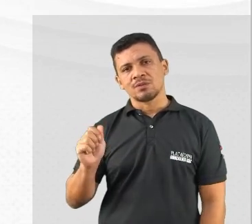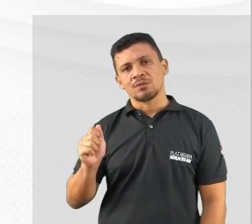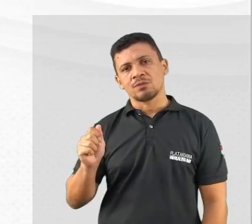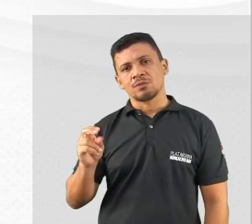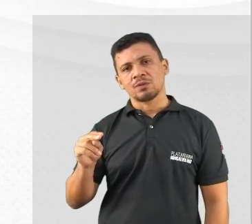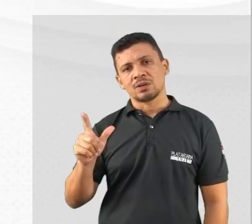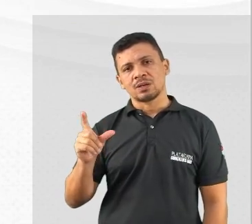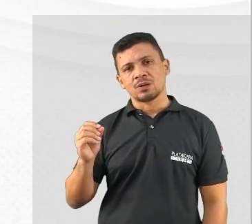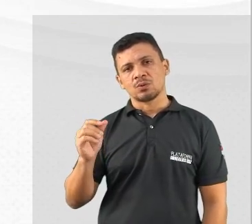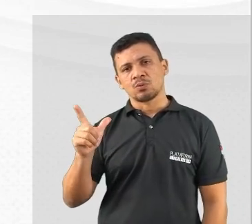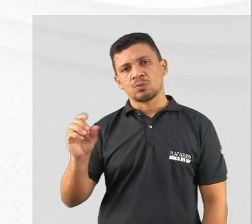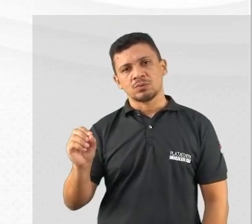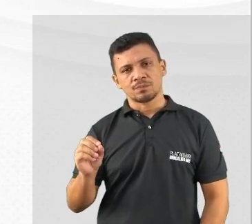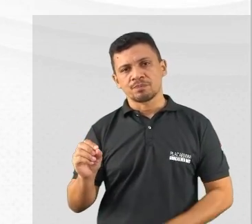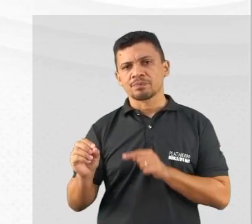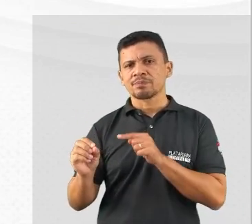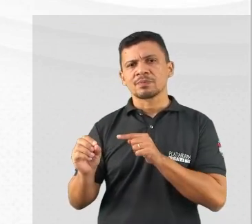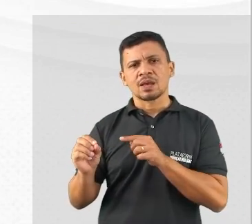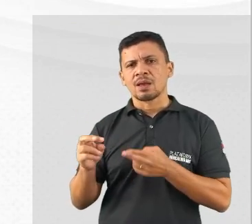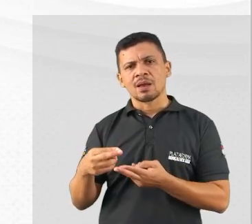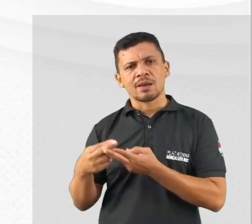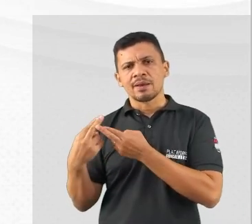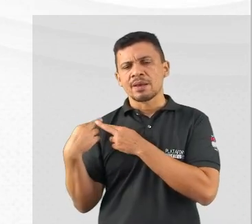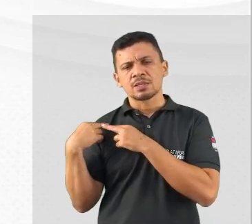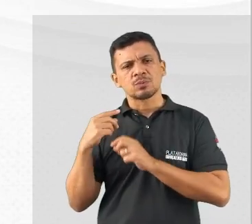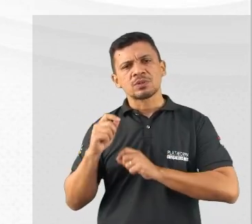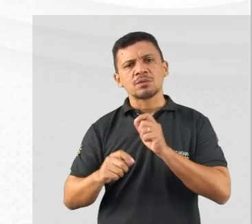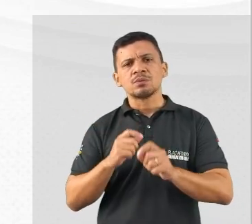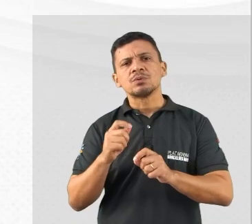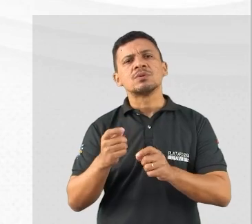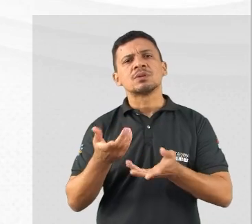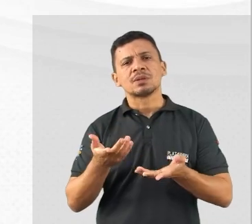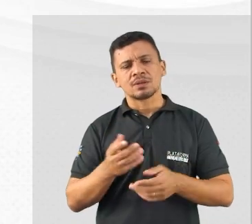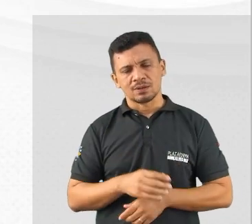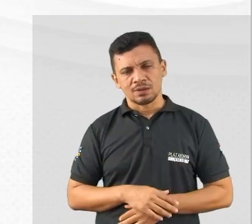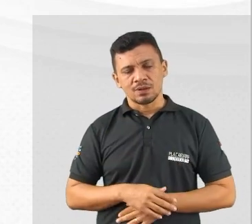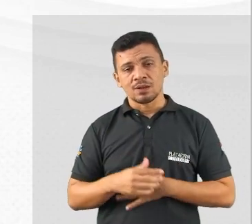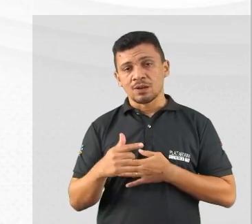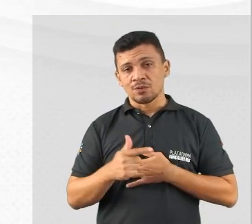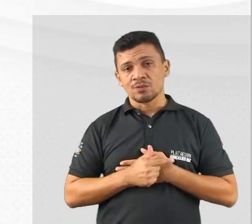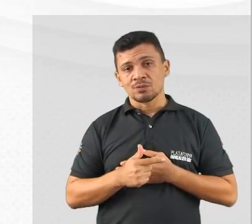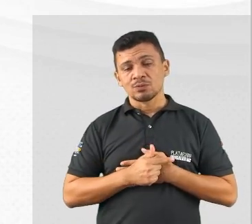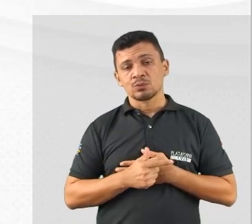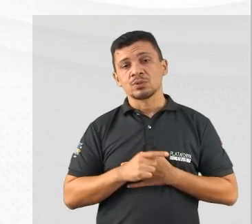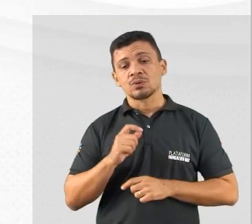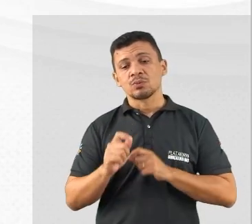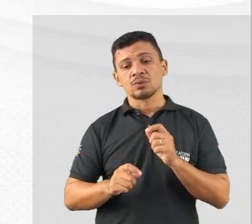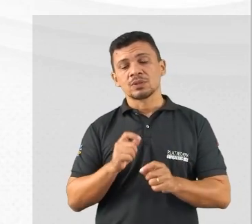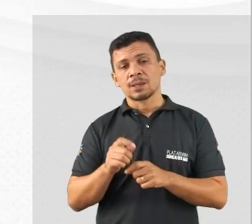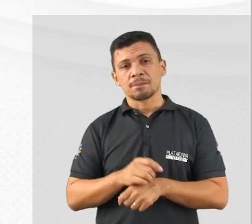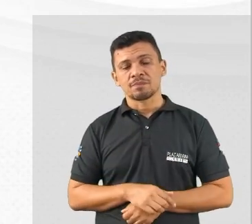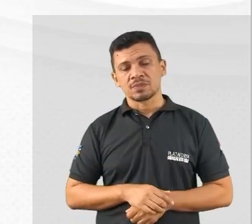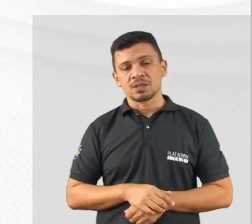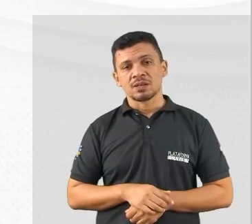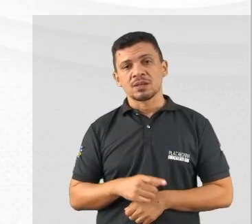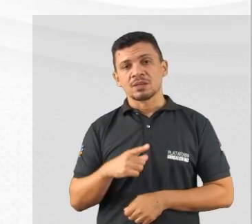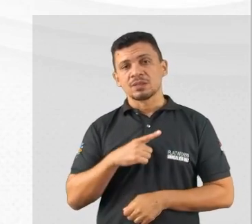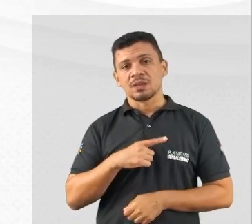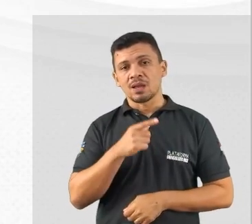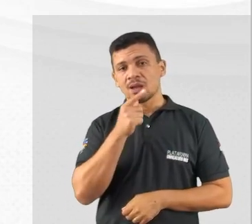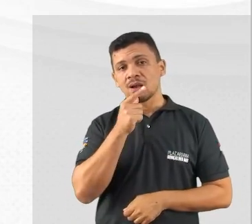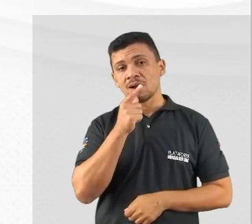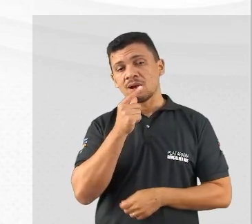é responsável, principalmente, além de outras funções, mas também ele é responsável pelo armazenamento de